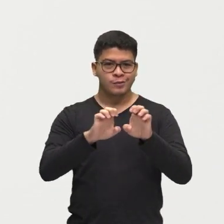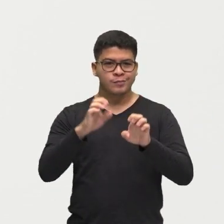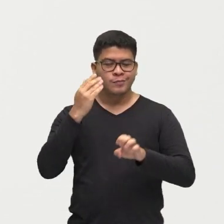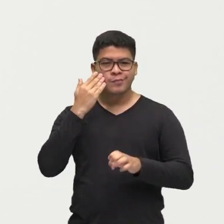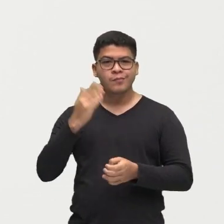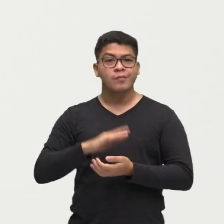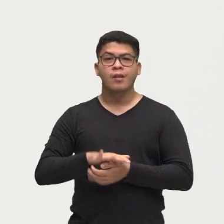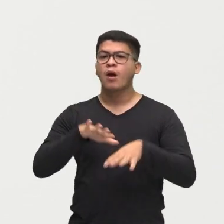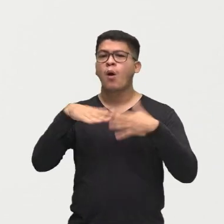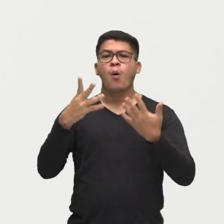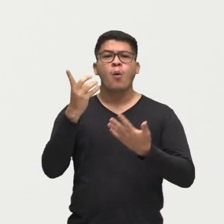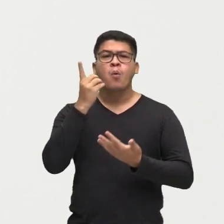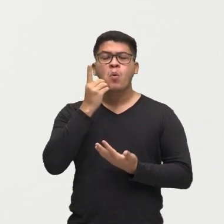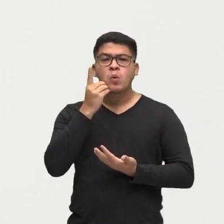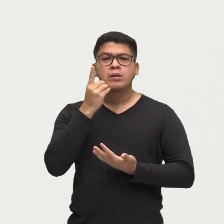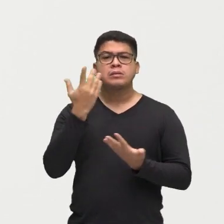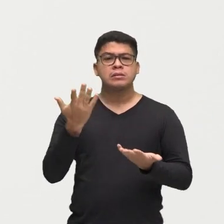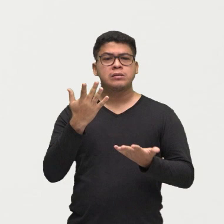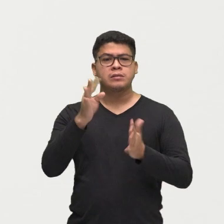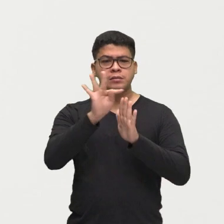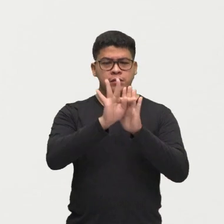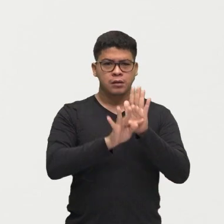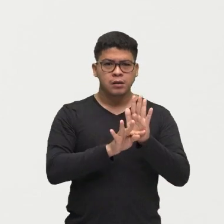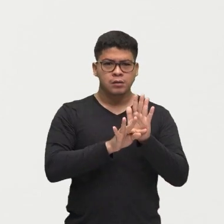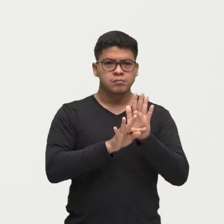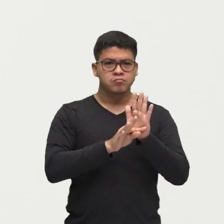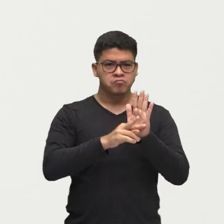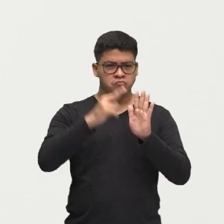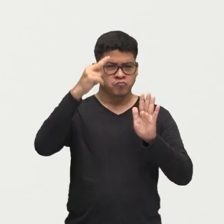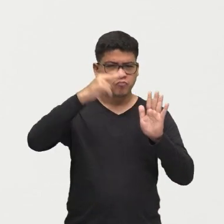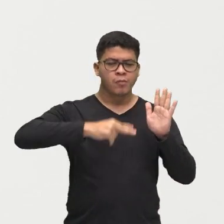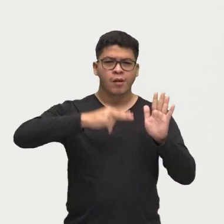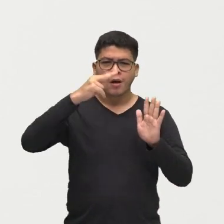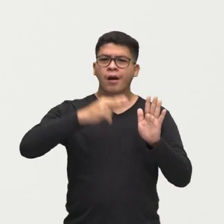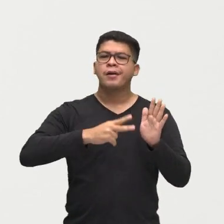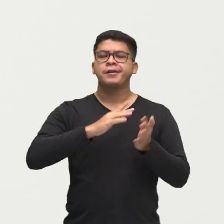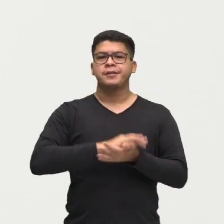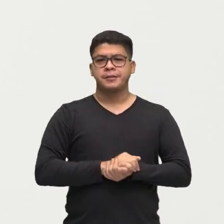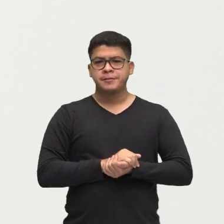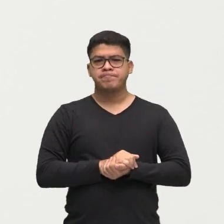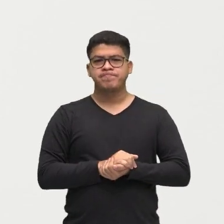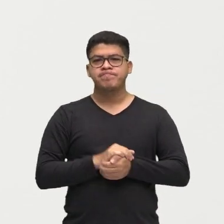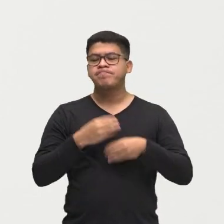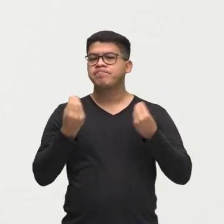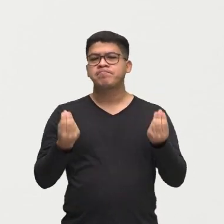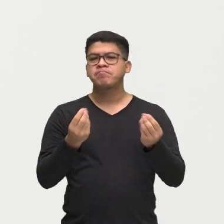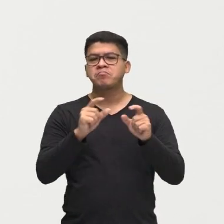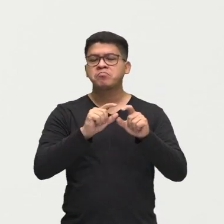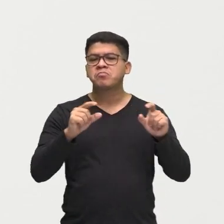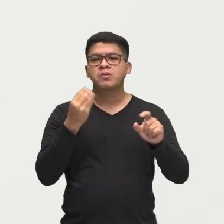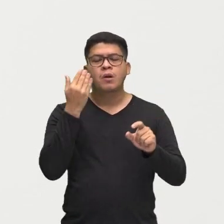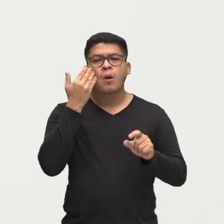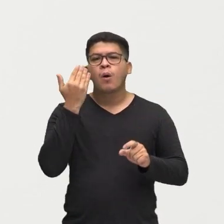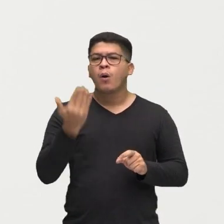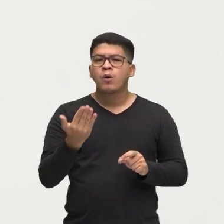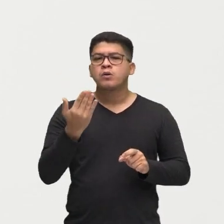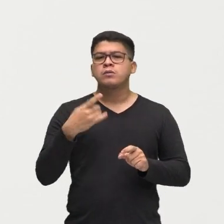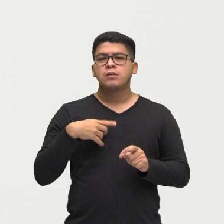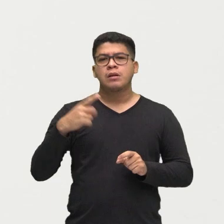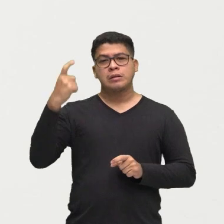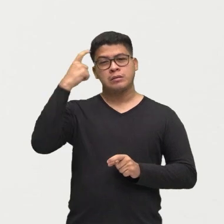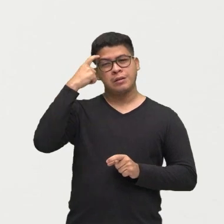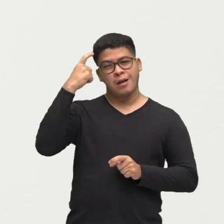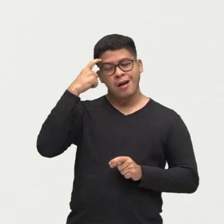questão. E percebe, com base nesse trecho, destes versos, né, a gente lembra até Camões,